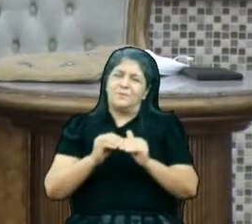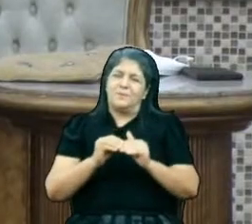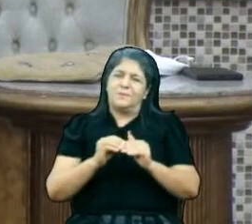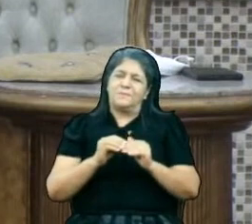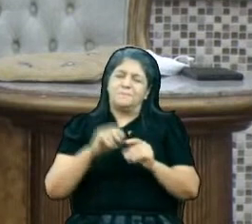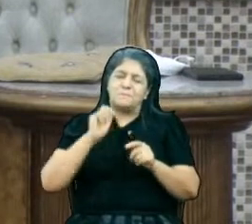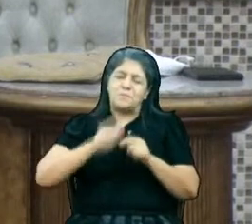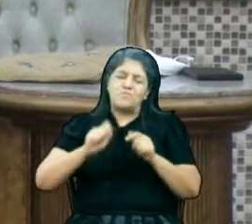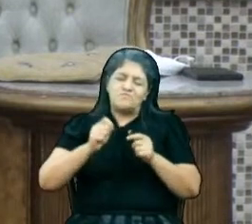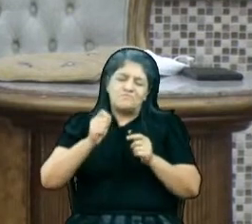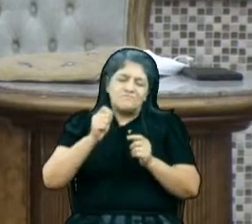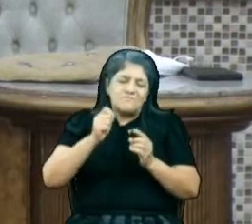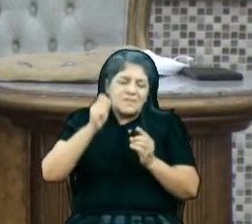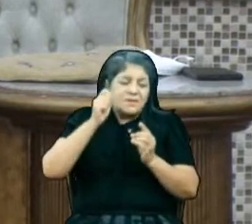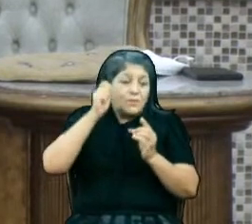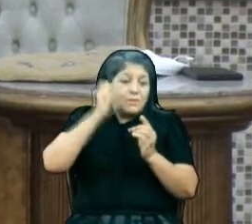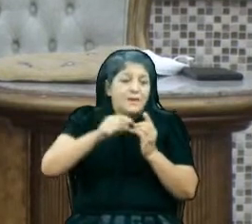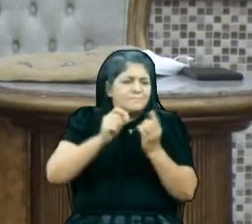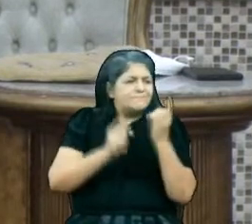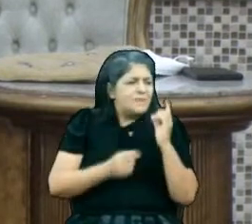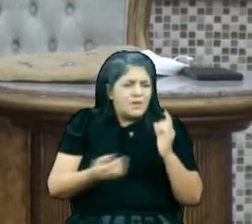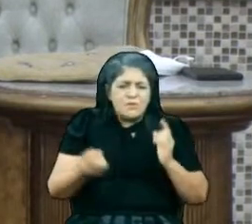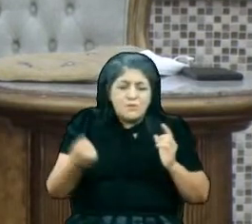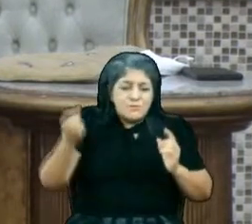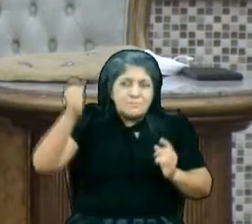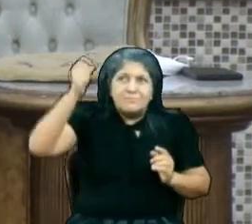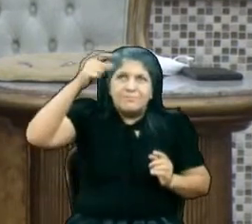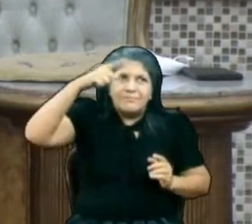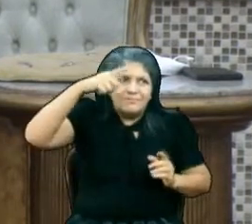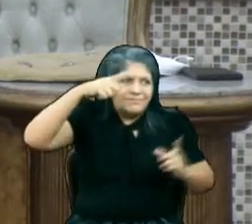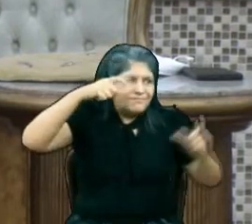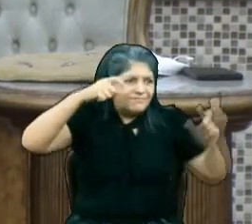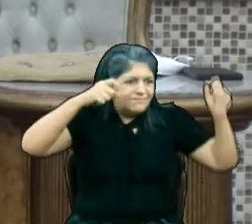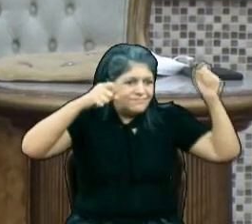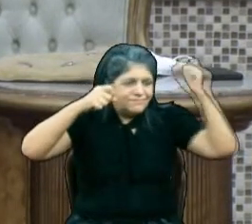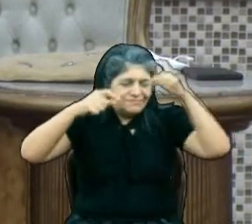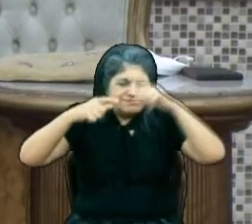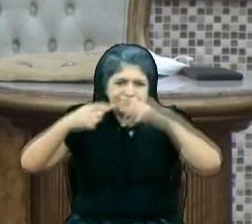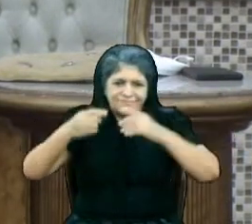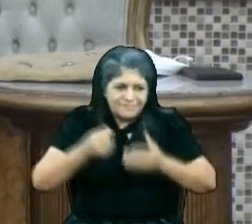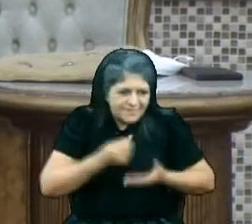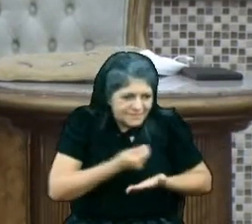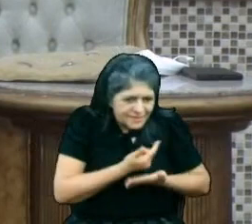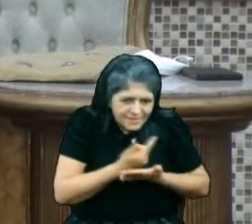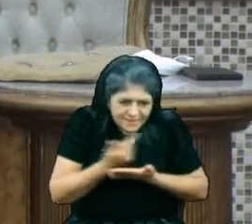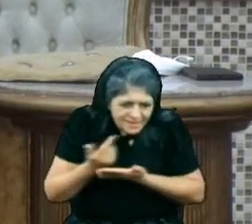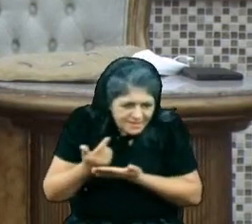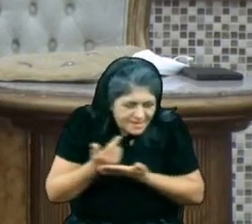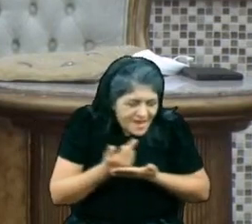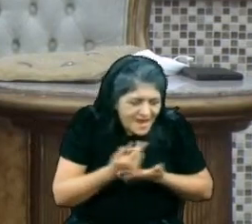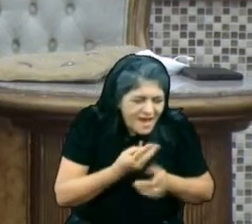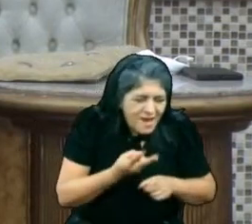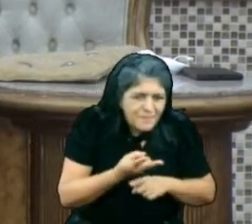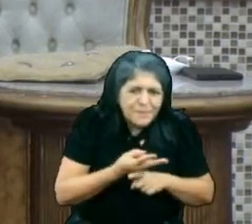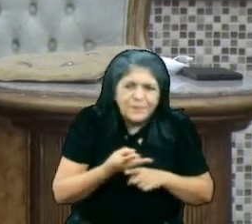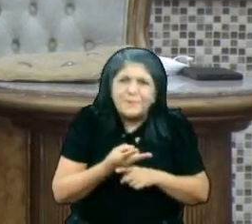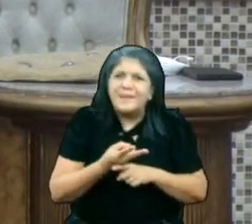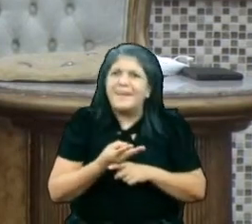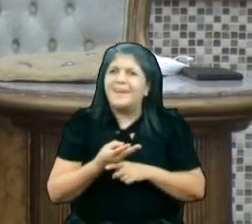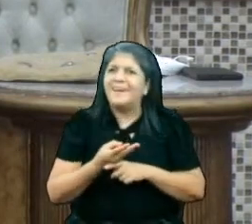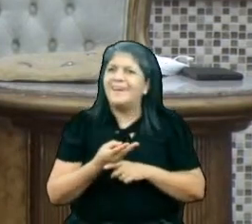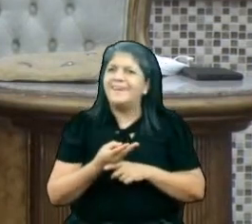a sua lâmpada ela acendeu uma luz dentro de casa e dizer eu vou fazer alguma coisa